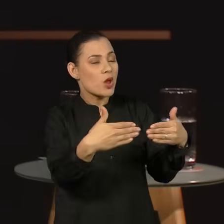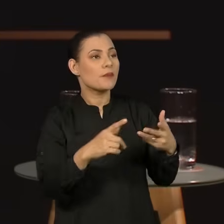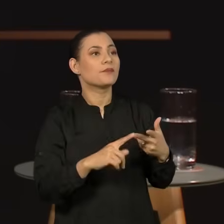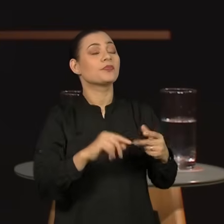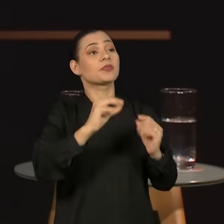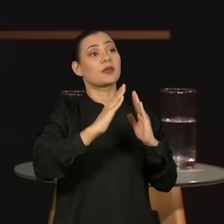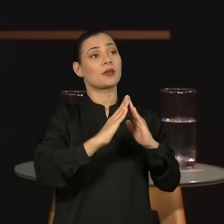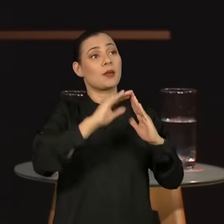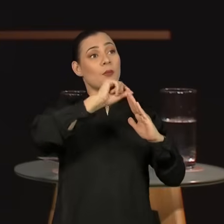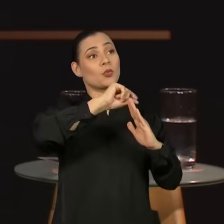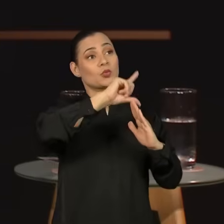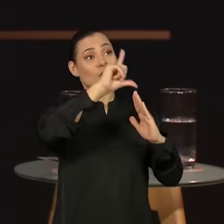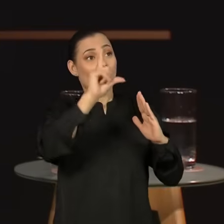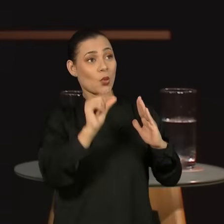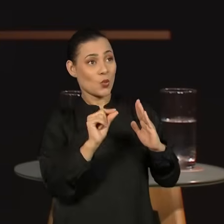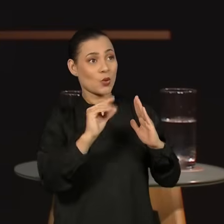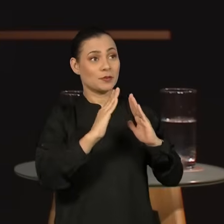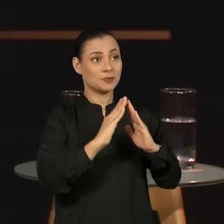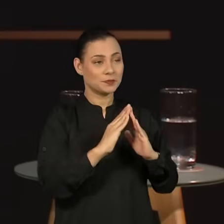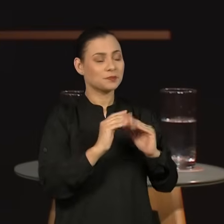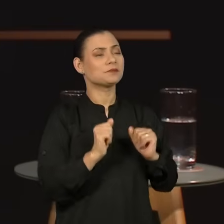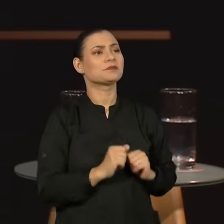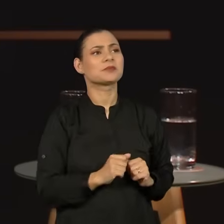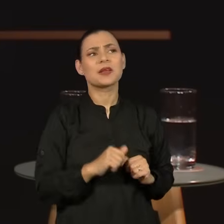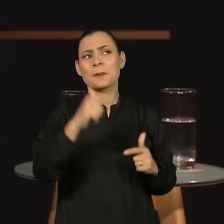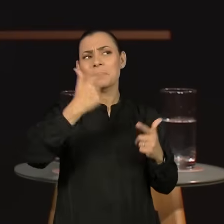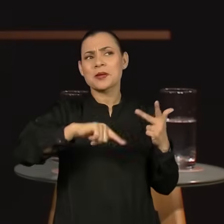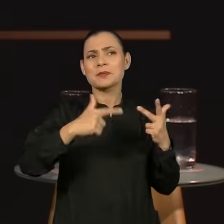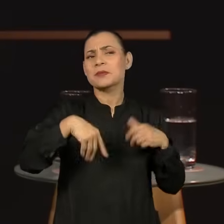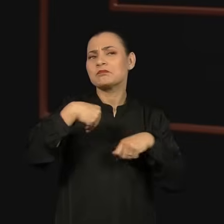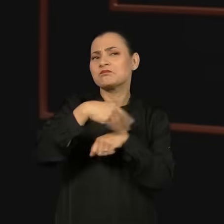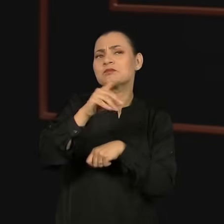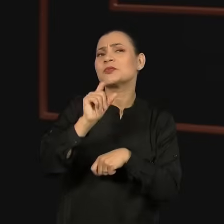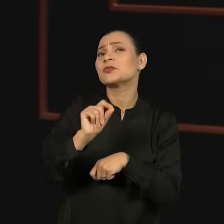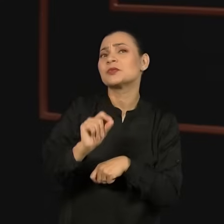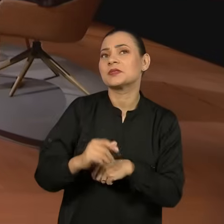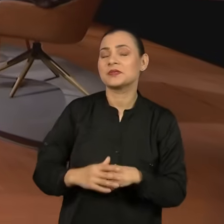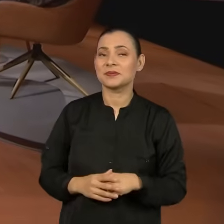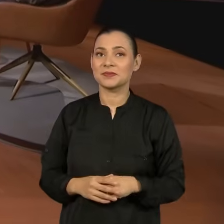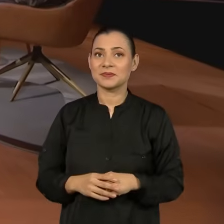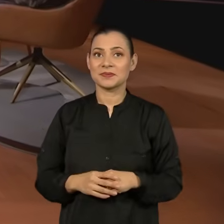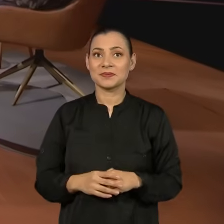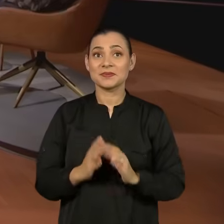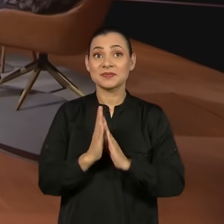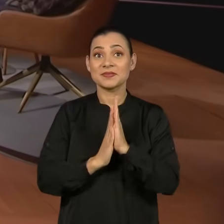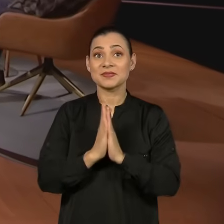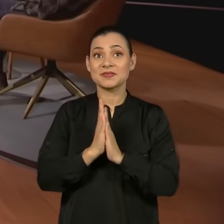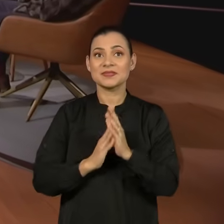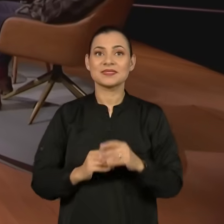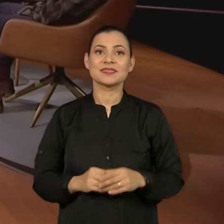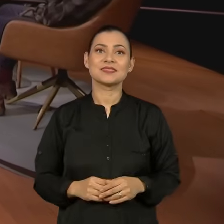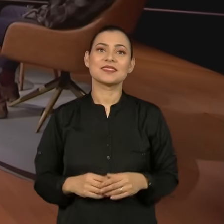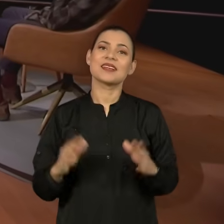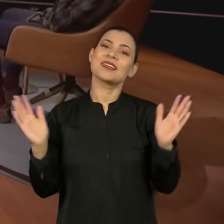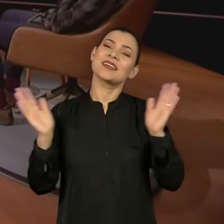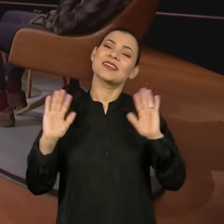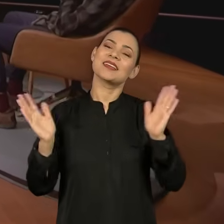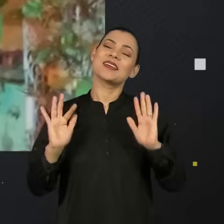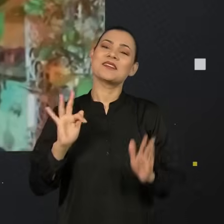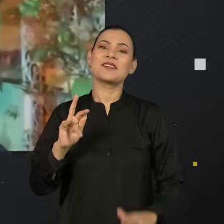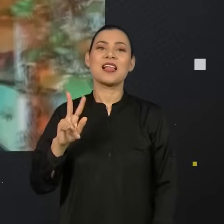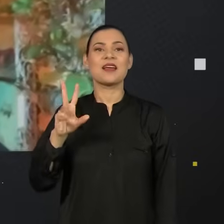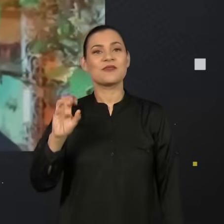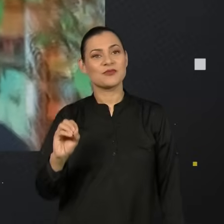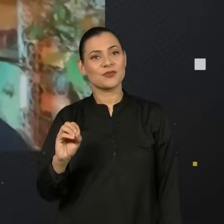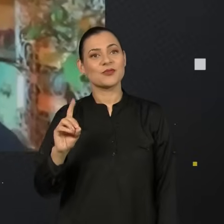Lua, o seriado Mundo da Lua. Vamos ver mais uma mensagem que mandaram para você? Tá, com certeza. Oi, Flávio de